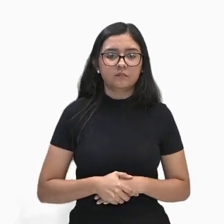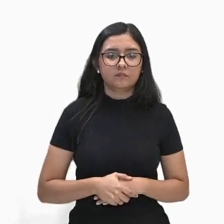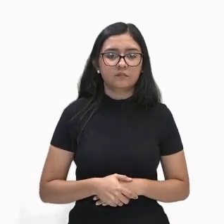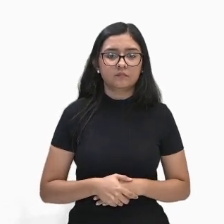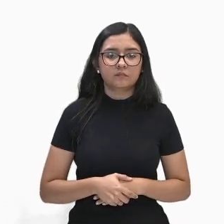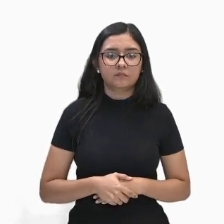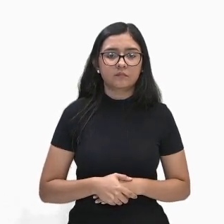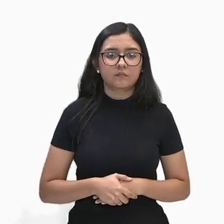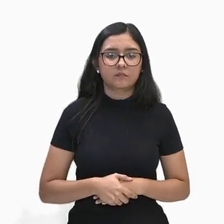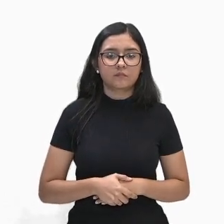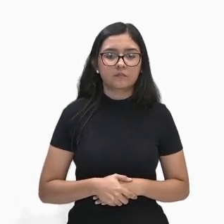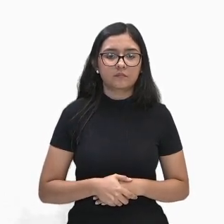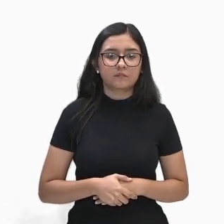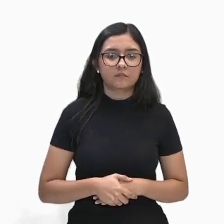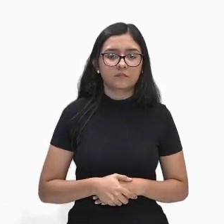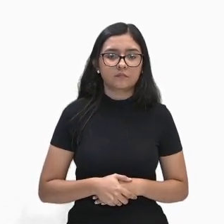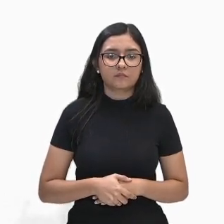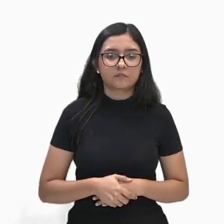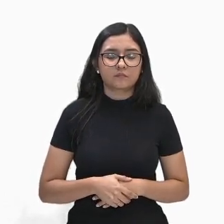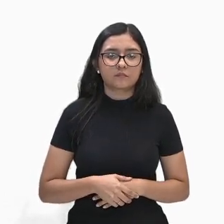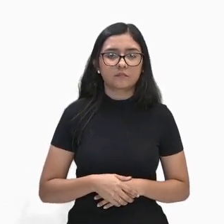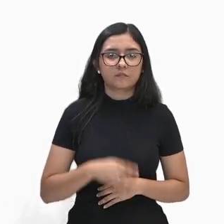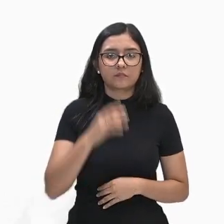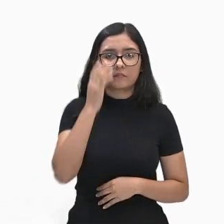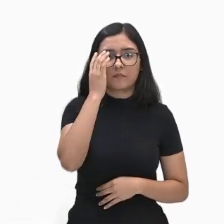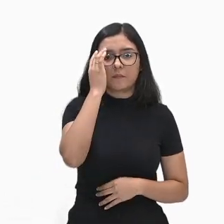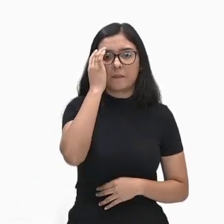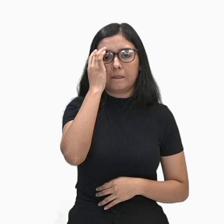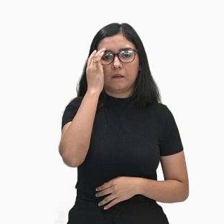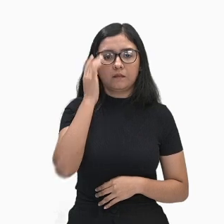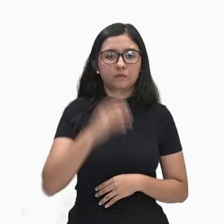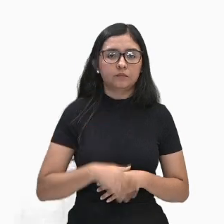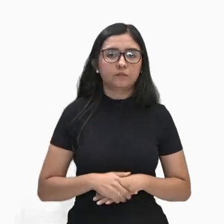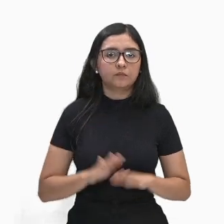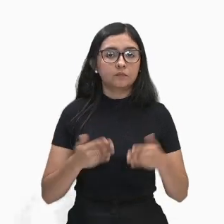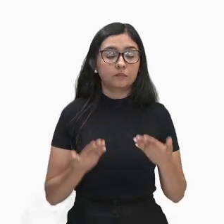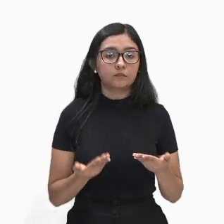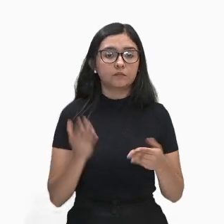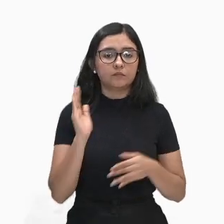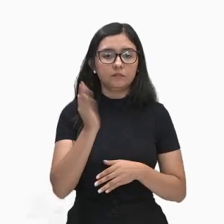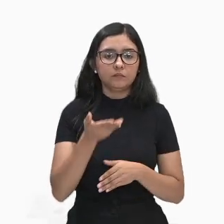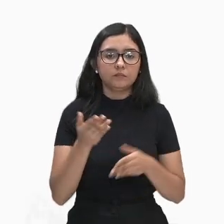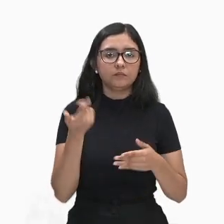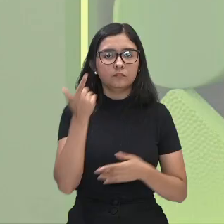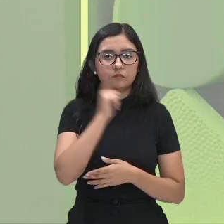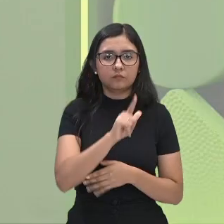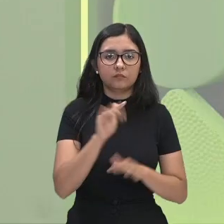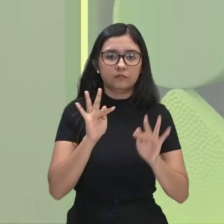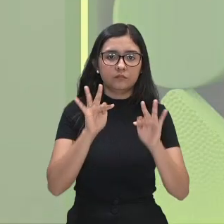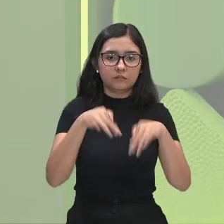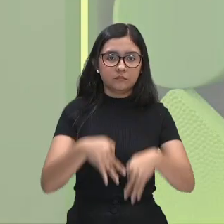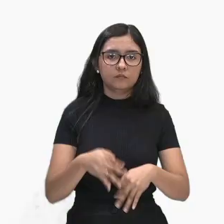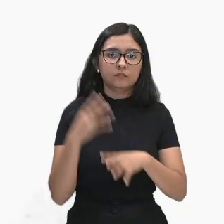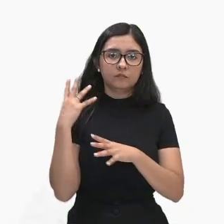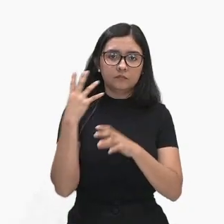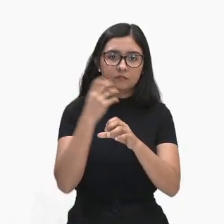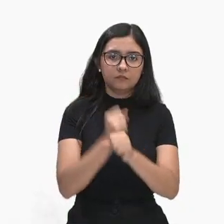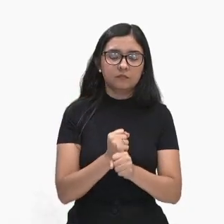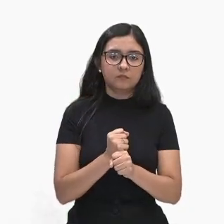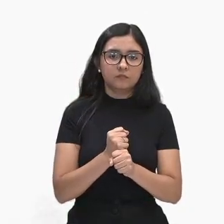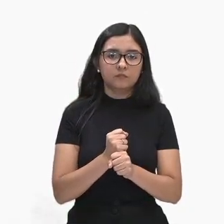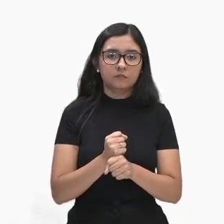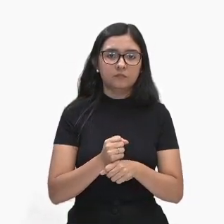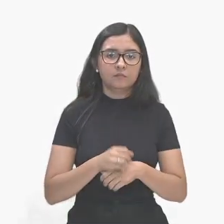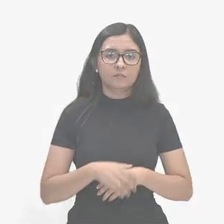10 newtons. E é isso, pessoal. Cheguei aqui ao final, então, da nossa revisão número 2.